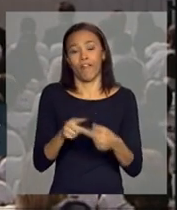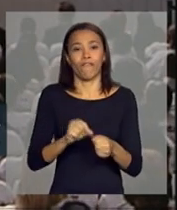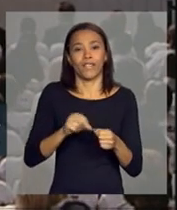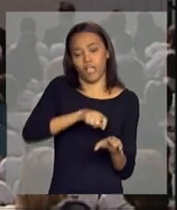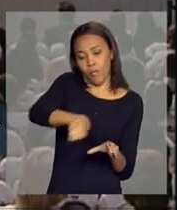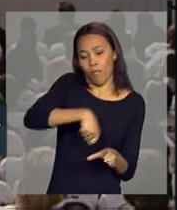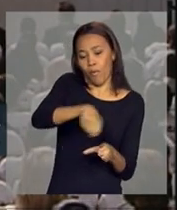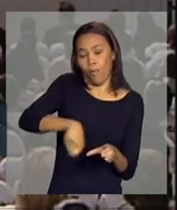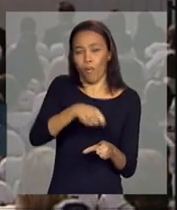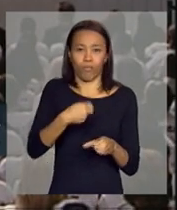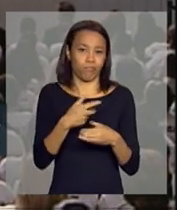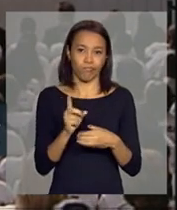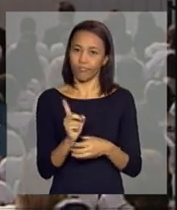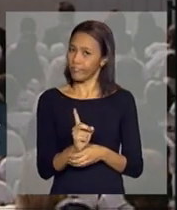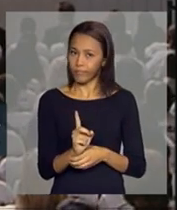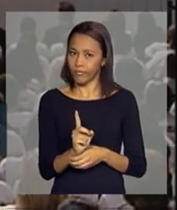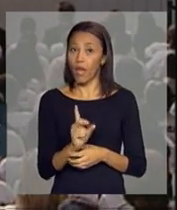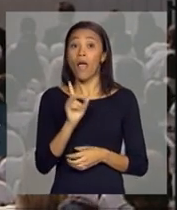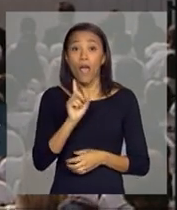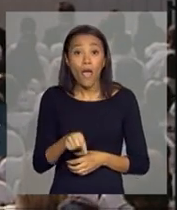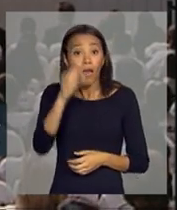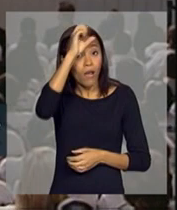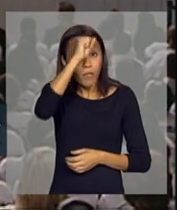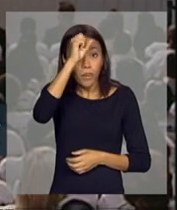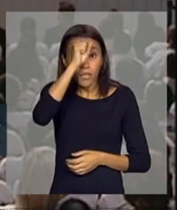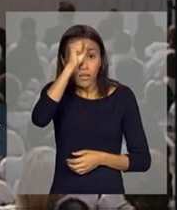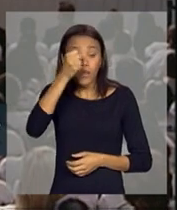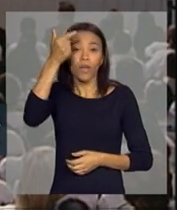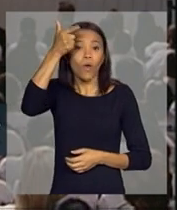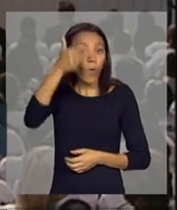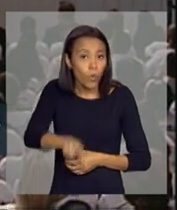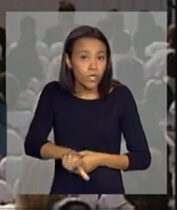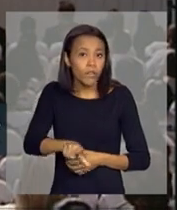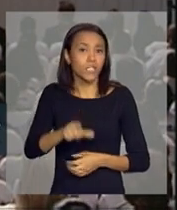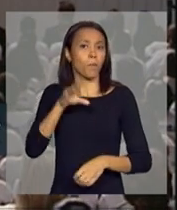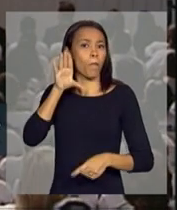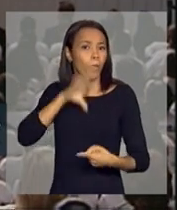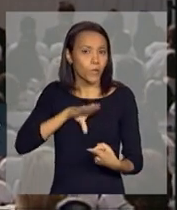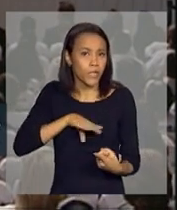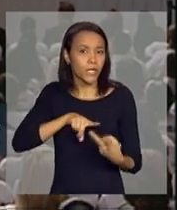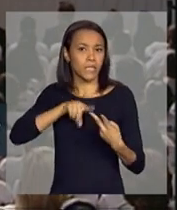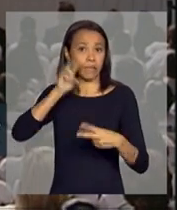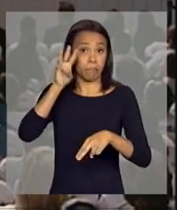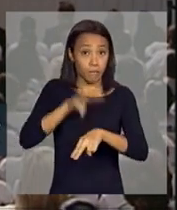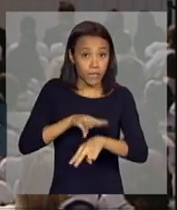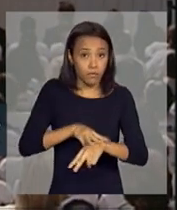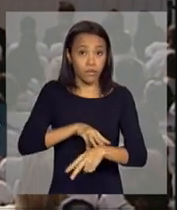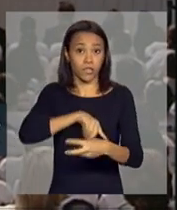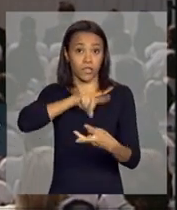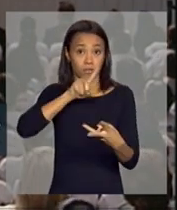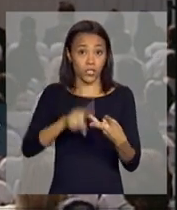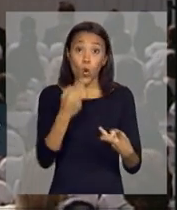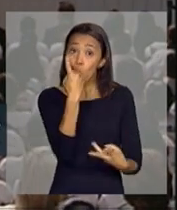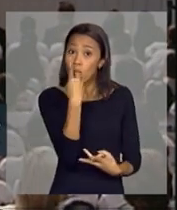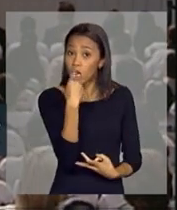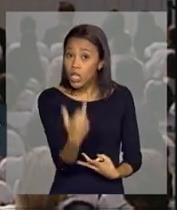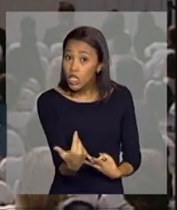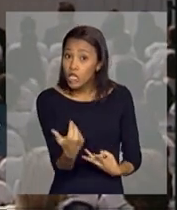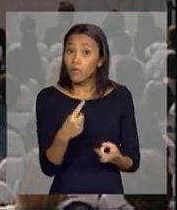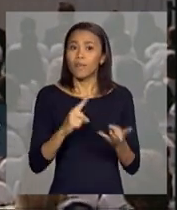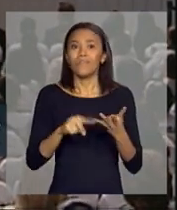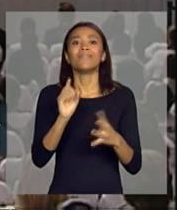ou crochê. É aprender, novamente, português, matemática, uma língua